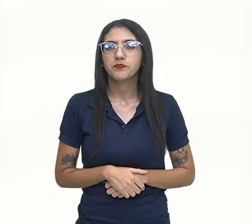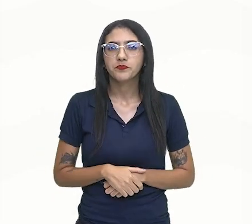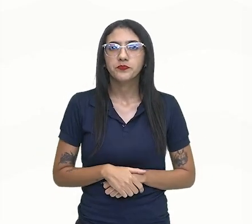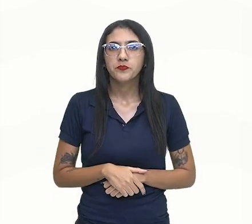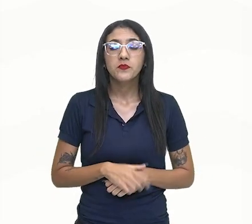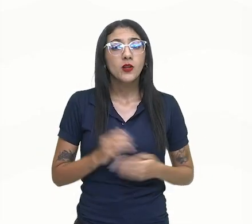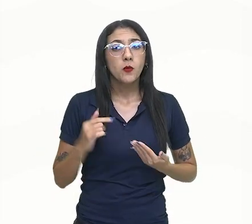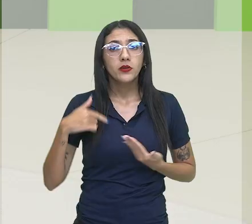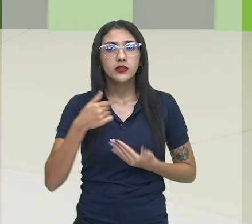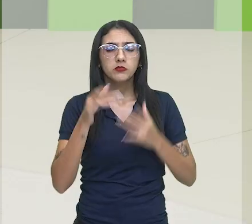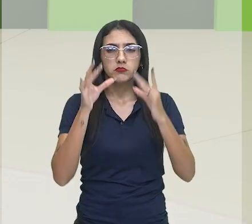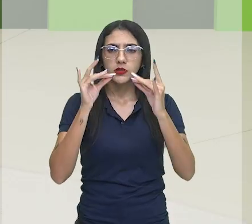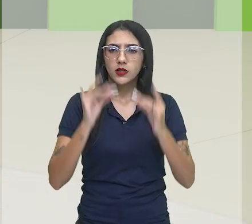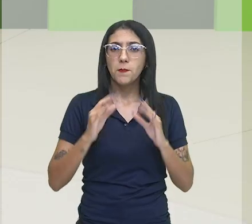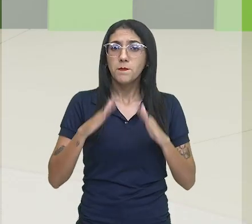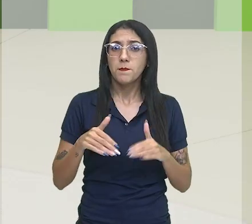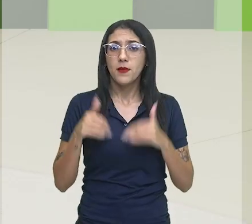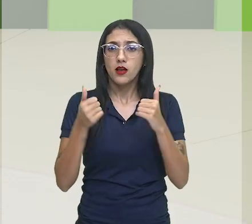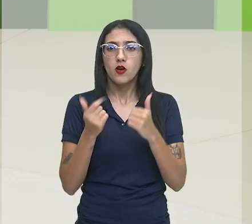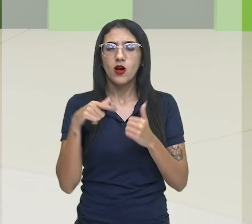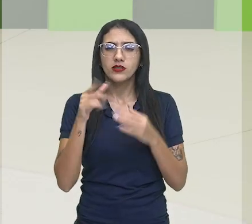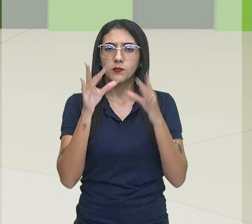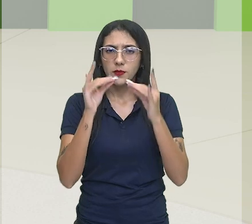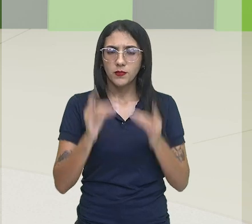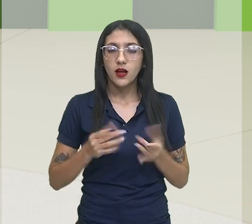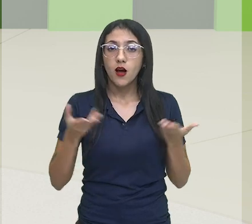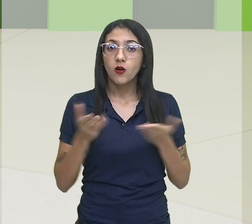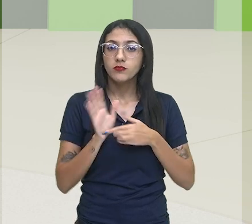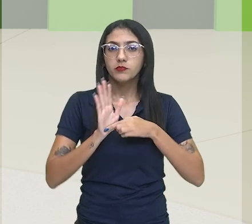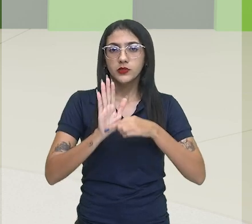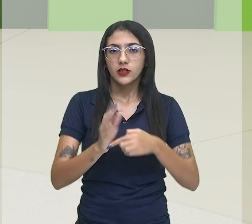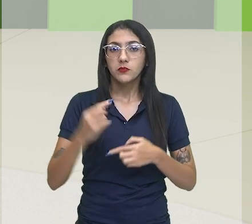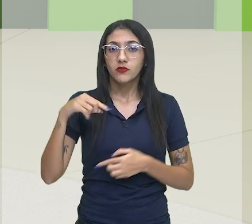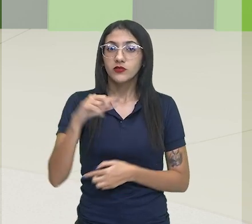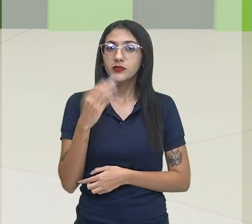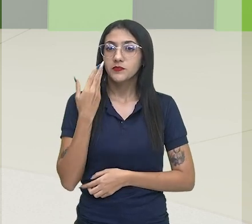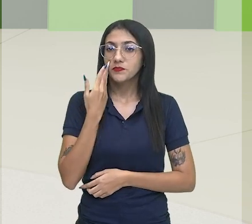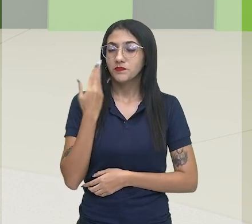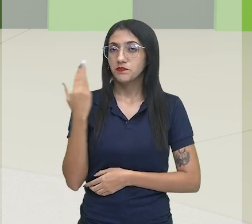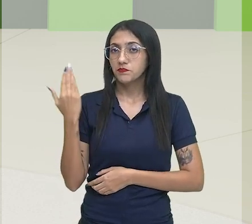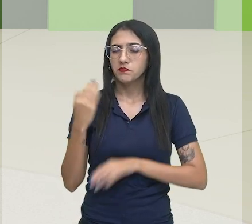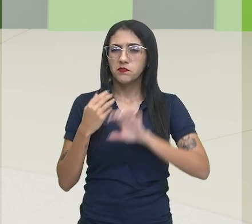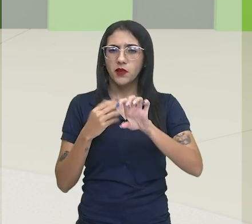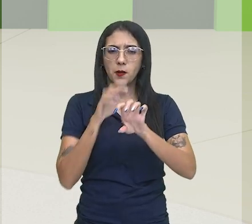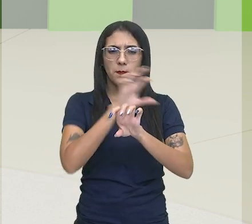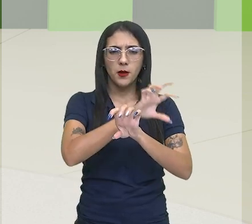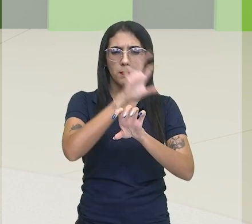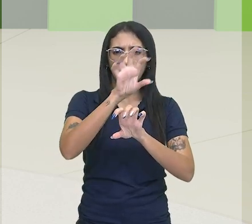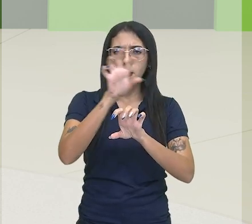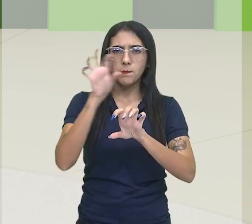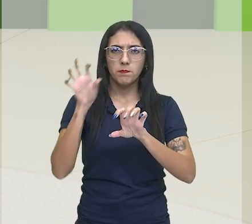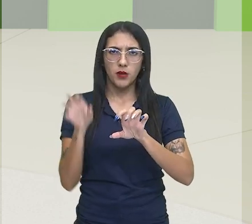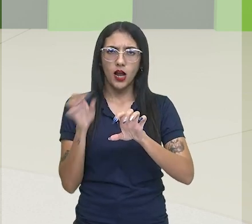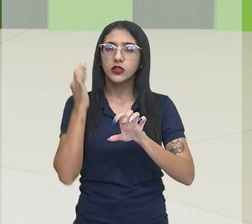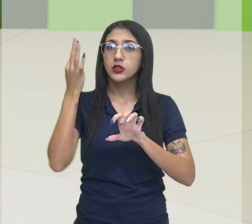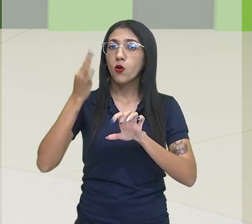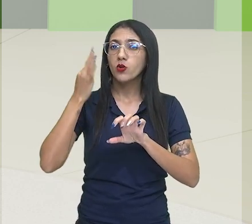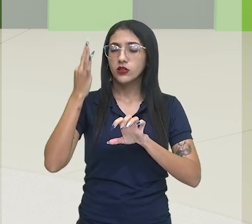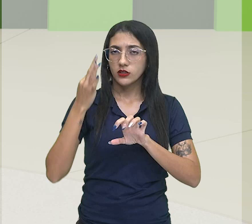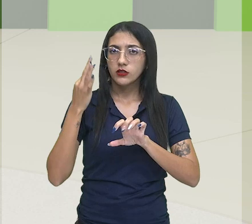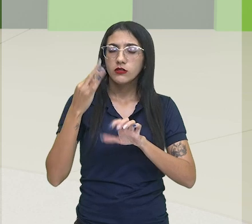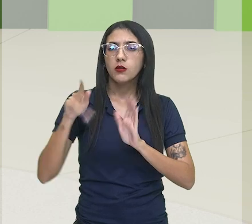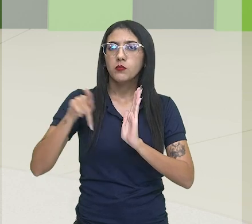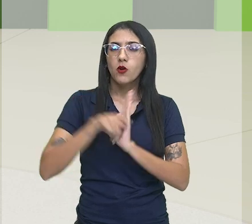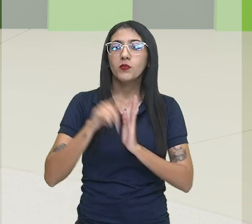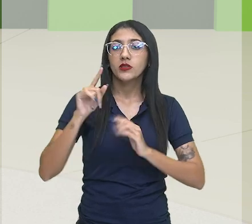aí sobre essa evolução dos seres vivos, eu vou aqui apresentar para vocês esse mapa mental com as várias teorias da evolução. E